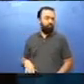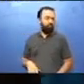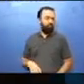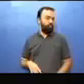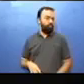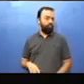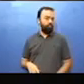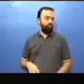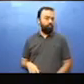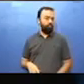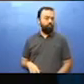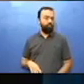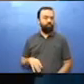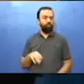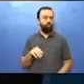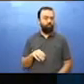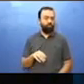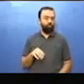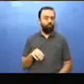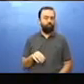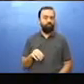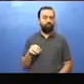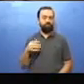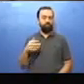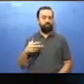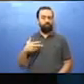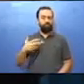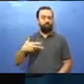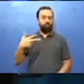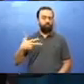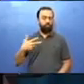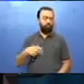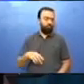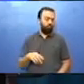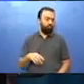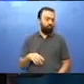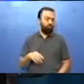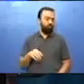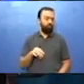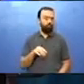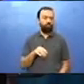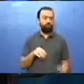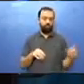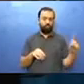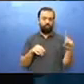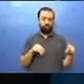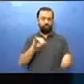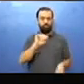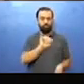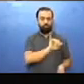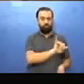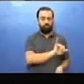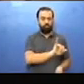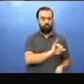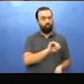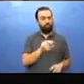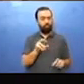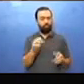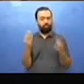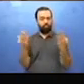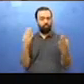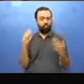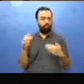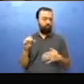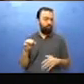o E. Então vamos ver aqui, olhem, qual é a terceira letra? Olhem só, aqui na nossa palavra é I. Vamos comparar? Aqui